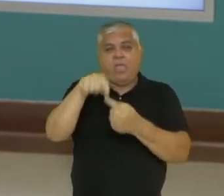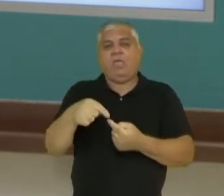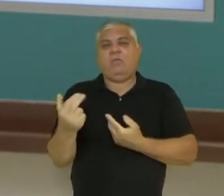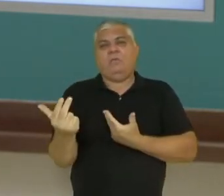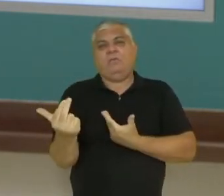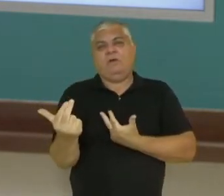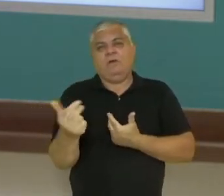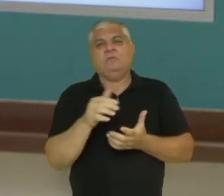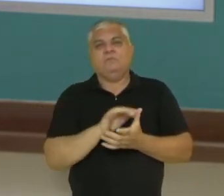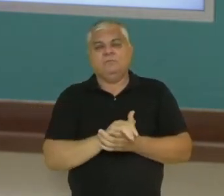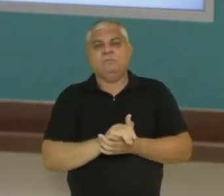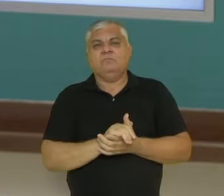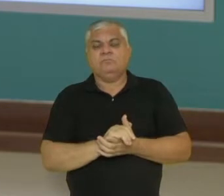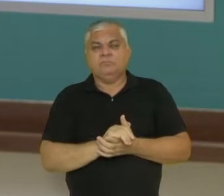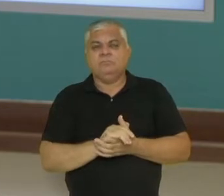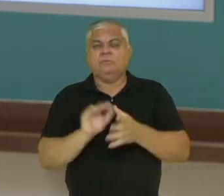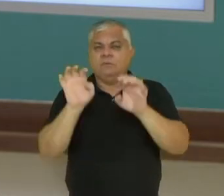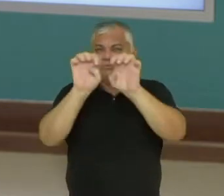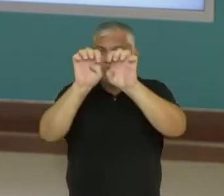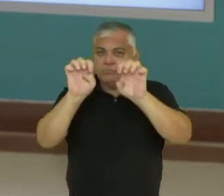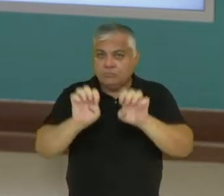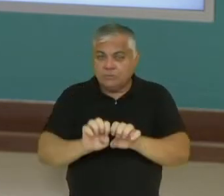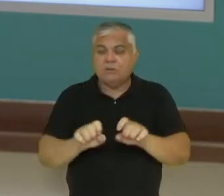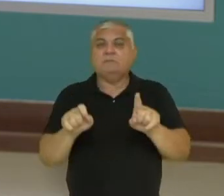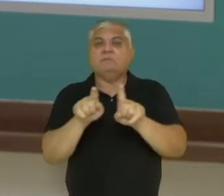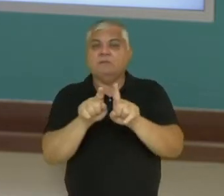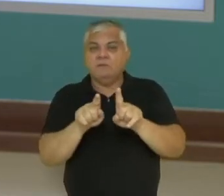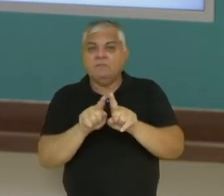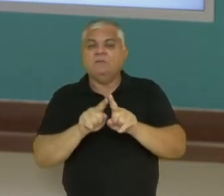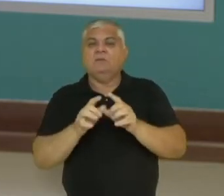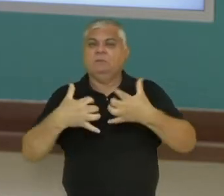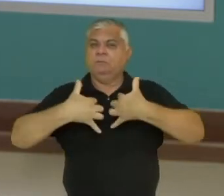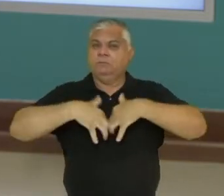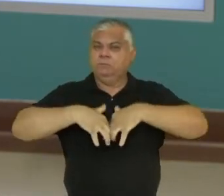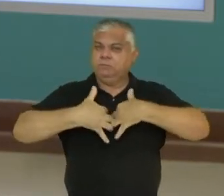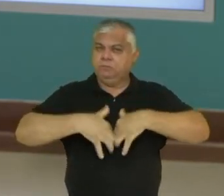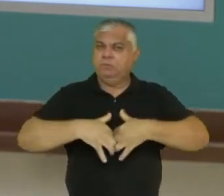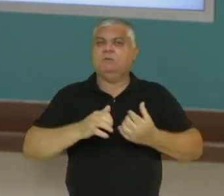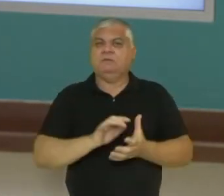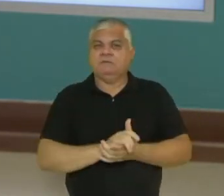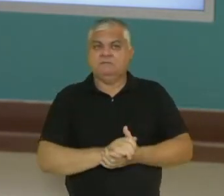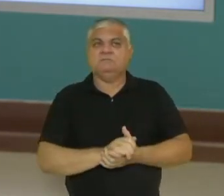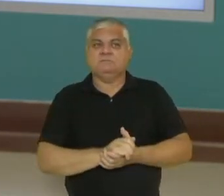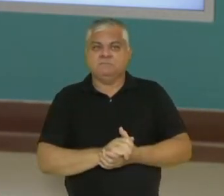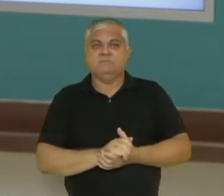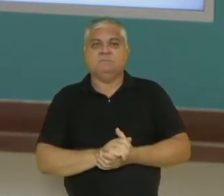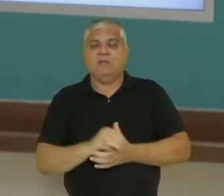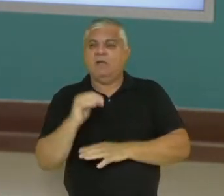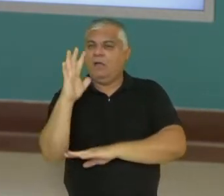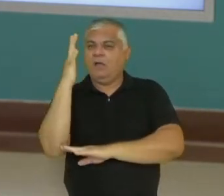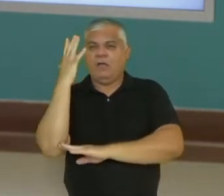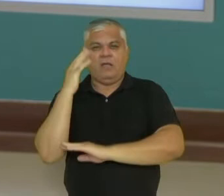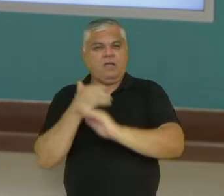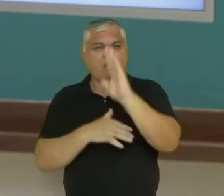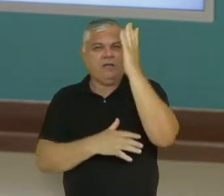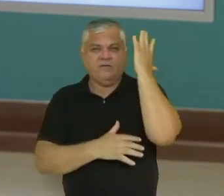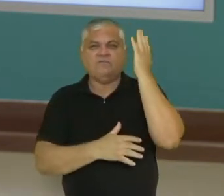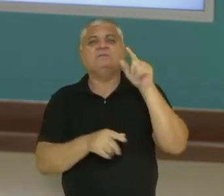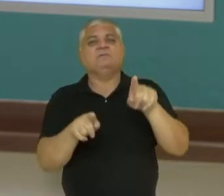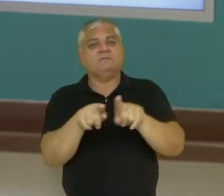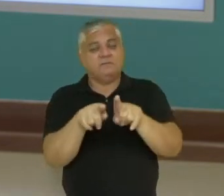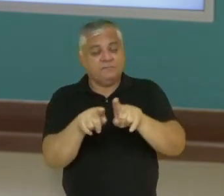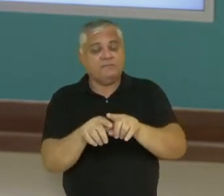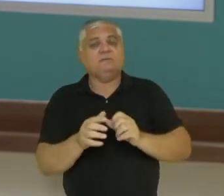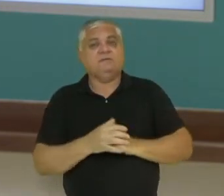mesma, é estrutural e funcional. De modo igual também para as plantas, só que nós estamos